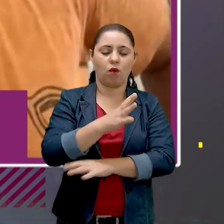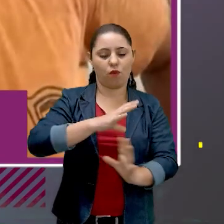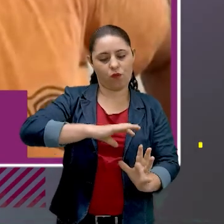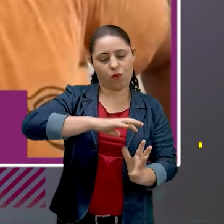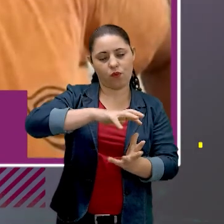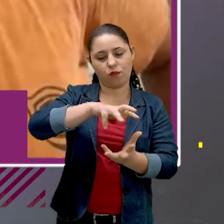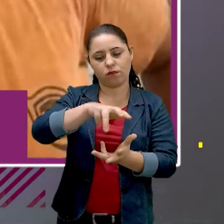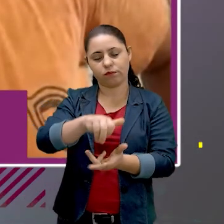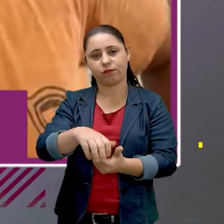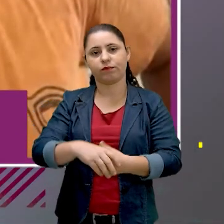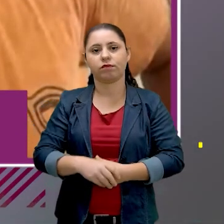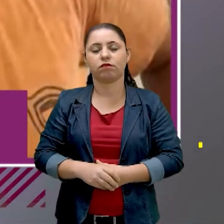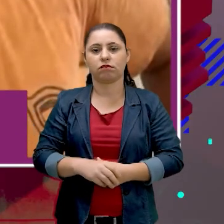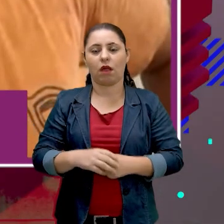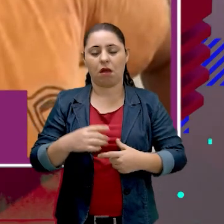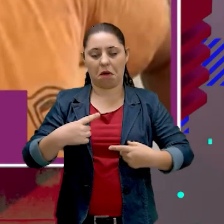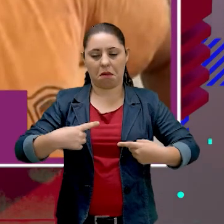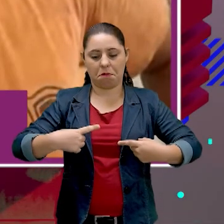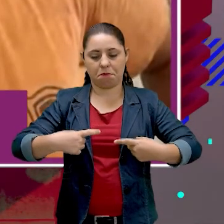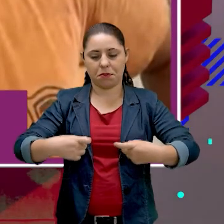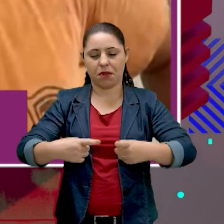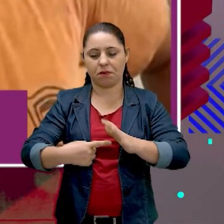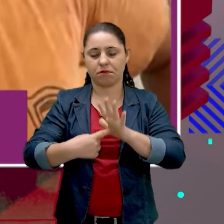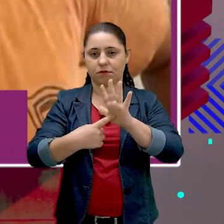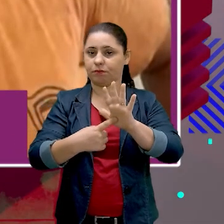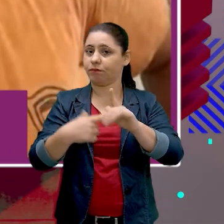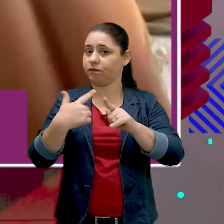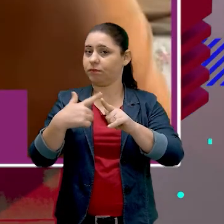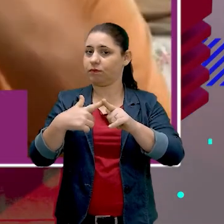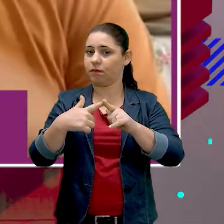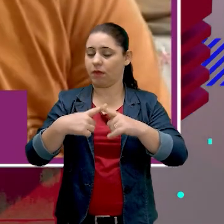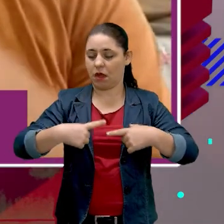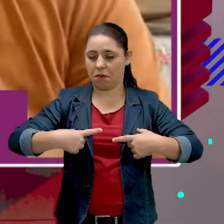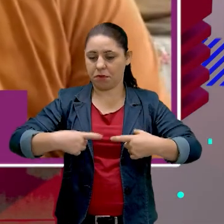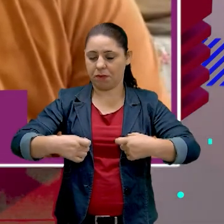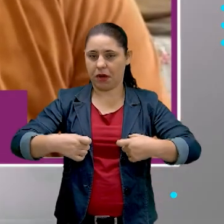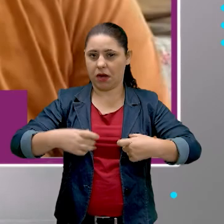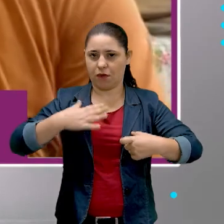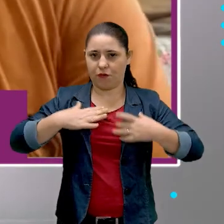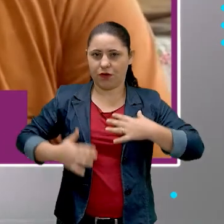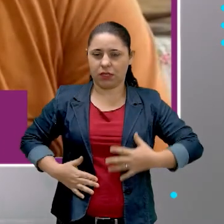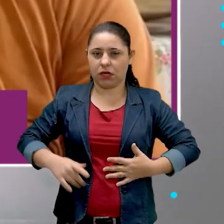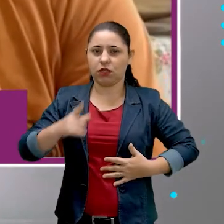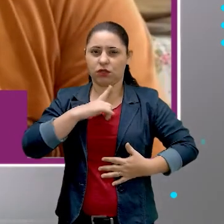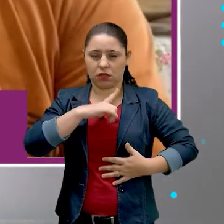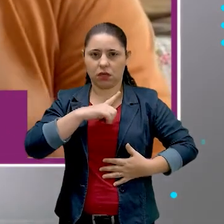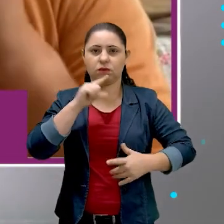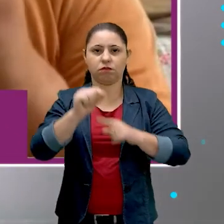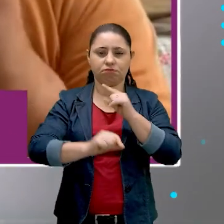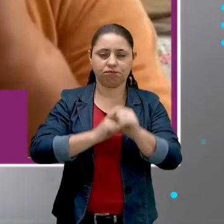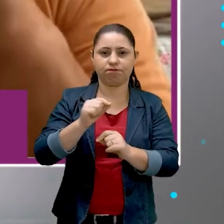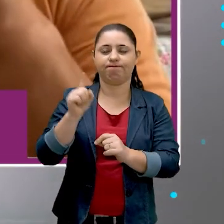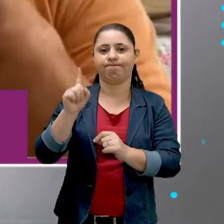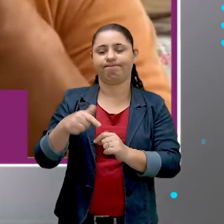mundial. Essa guerra mostrou isso. Porque, além dessa guerra física, da gente ter